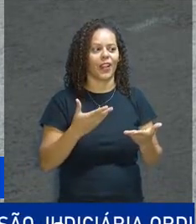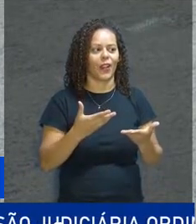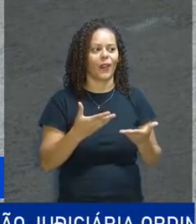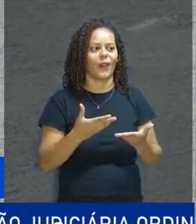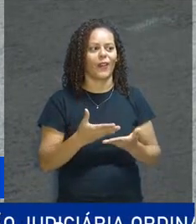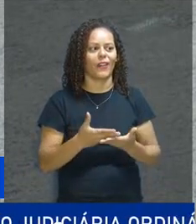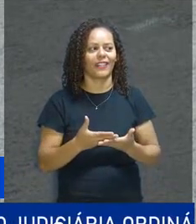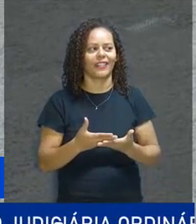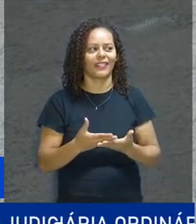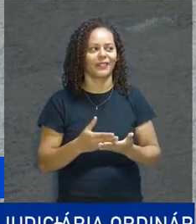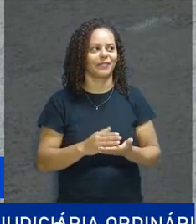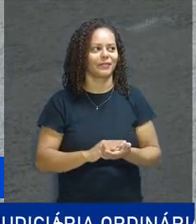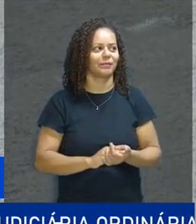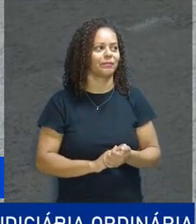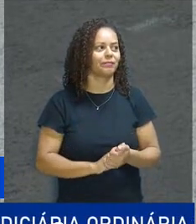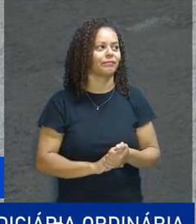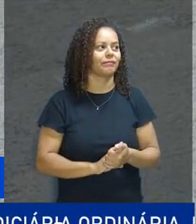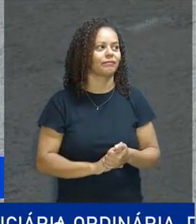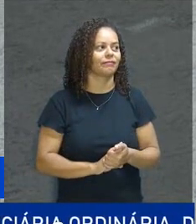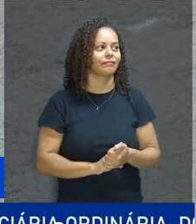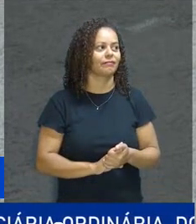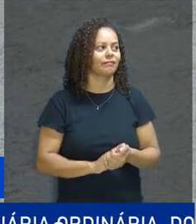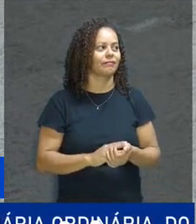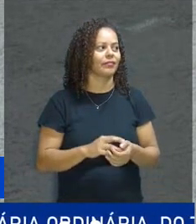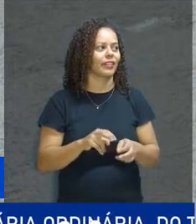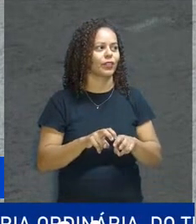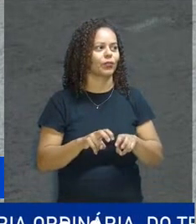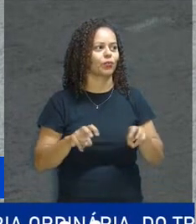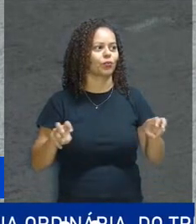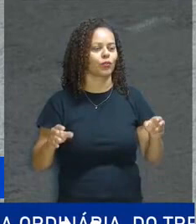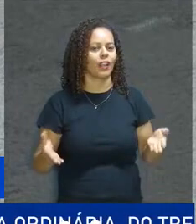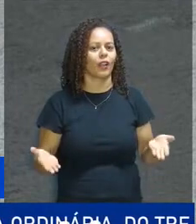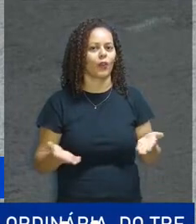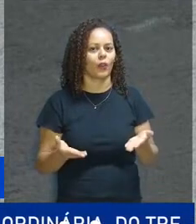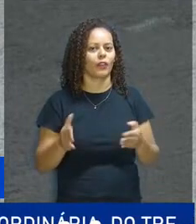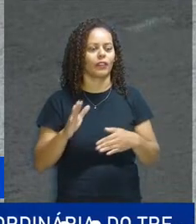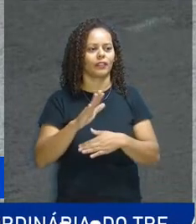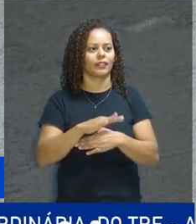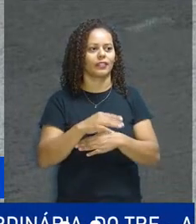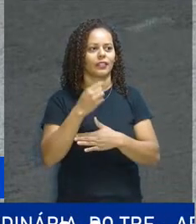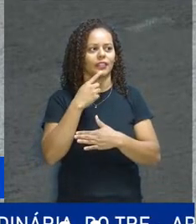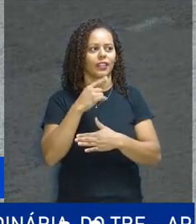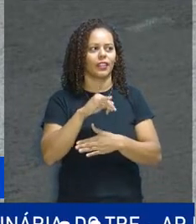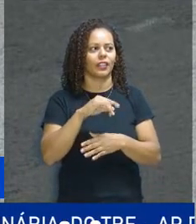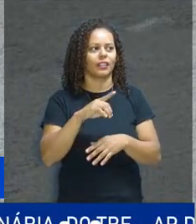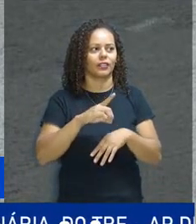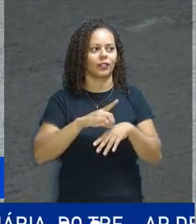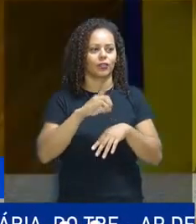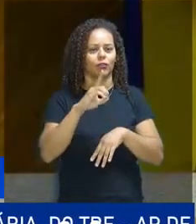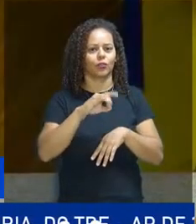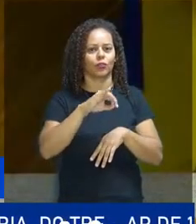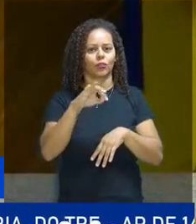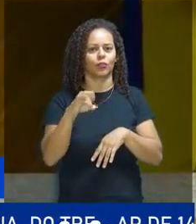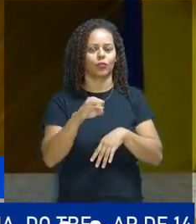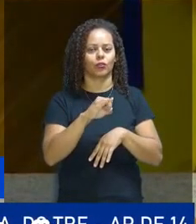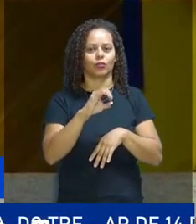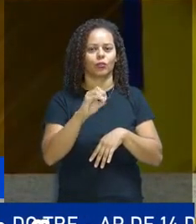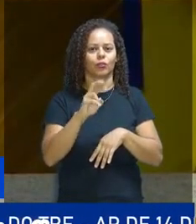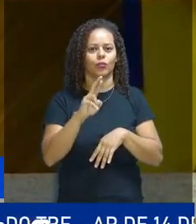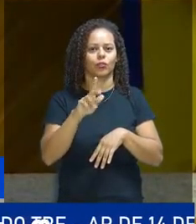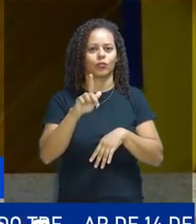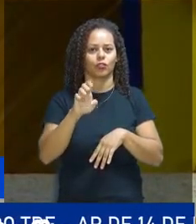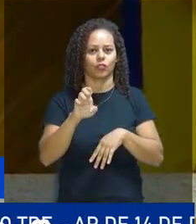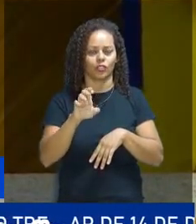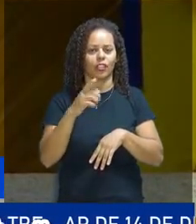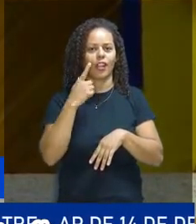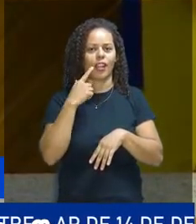brindará, logicamente, com a tribuna nesta data, nessa tarde, tá bom? Doutor Jorge, seja muito bem-vindo. Vossa Excelência